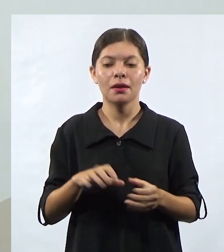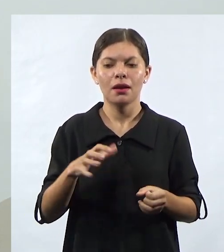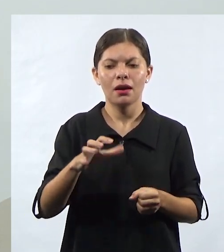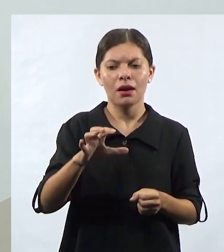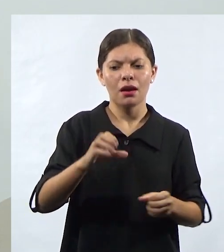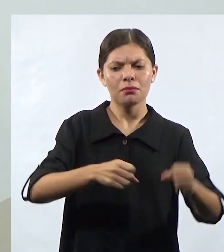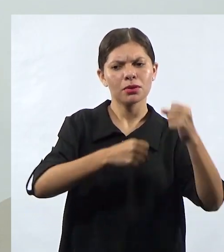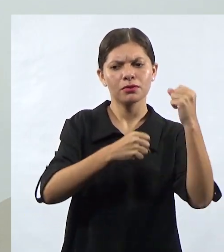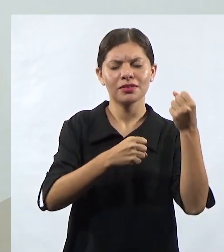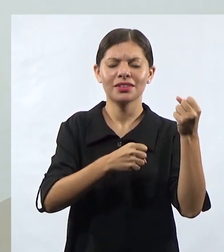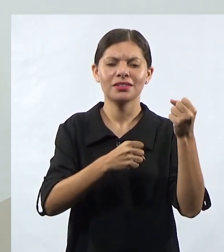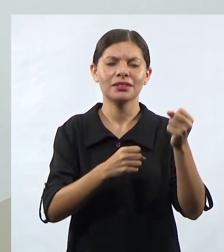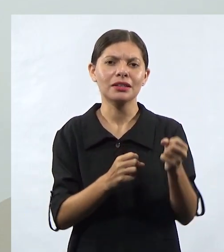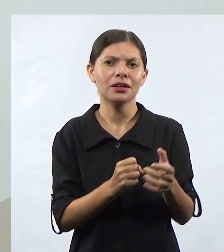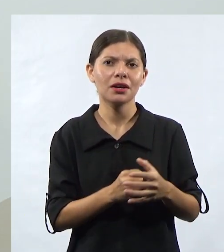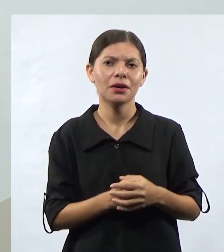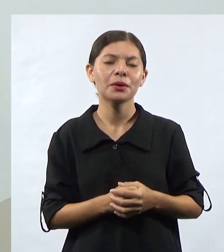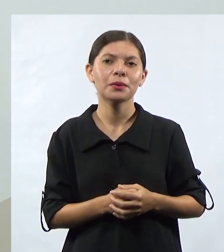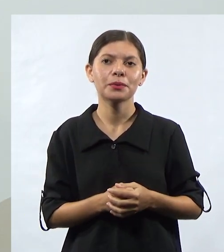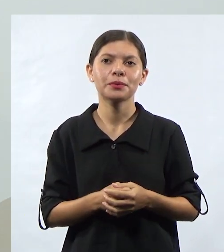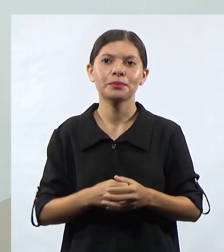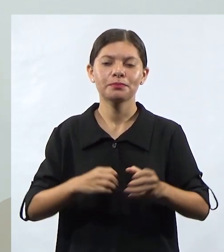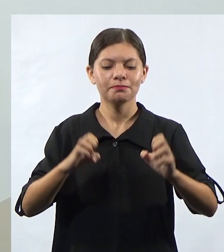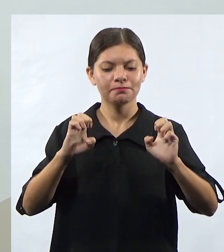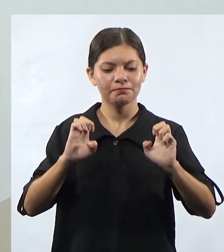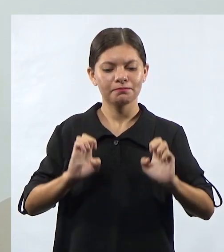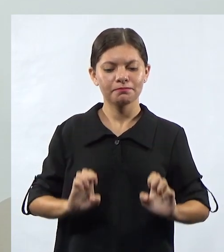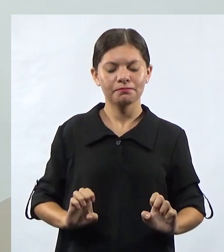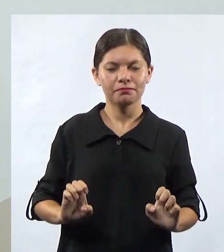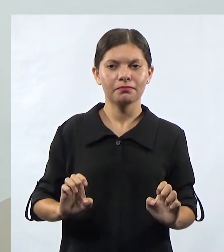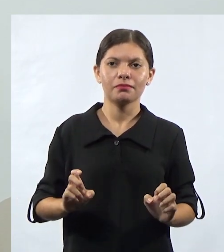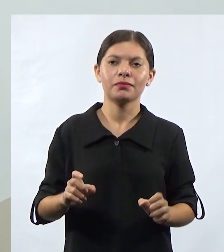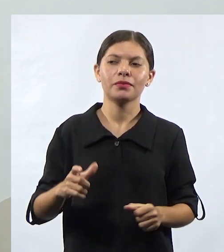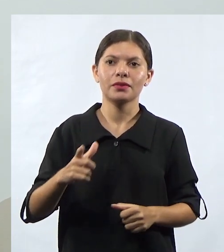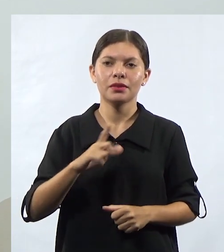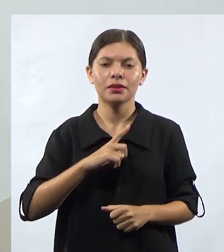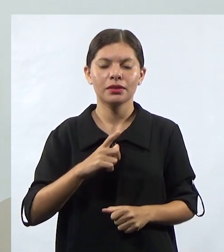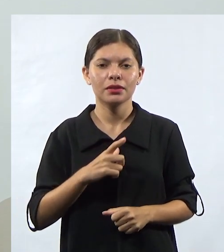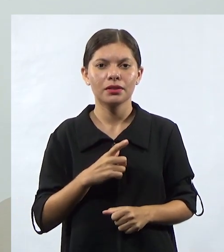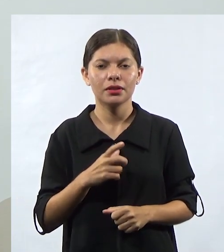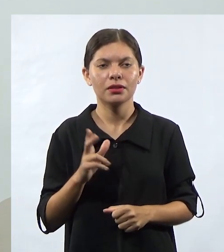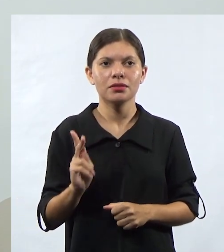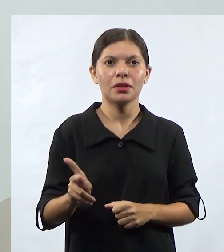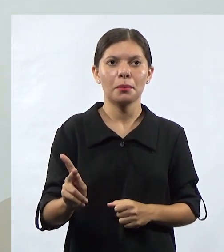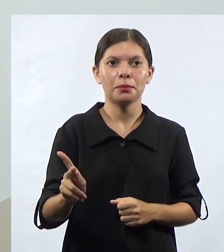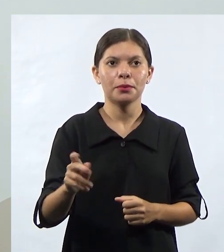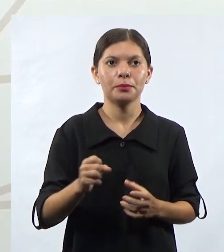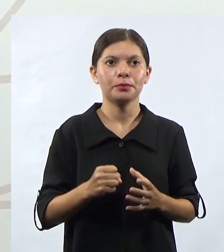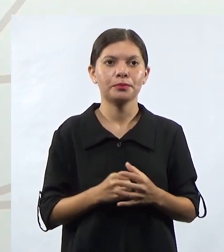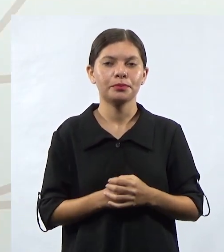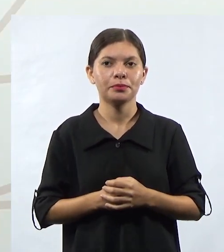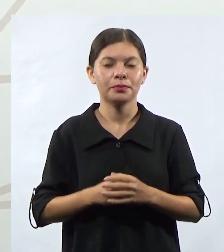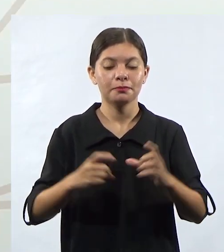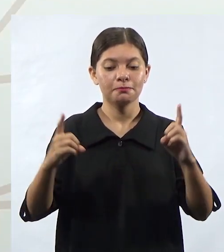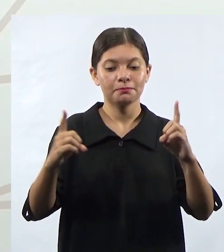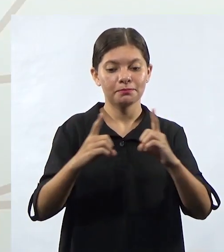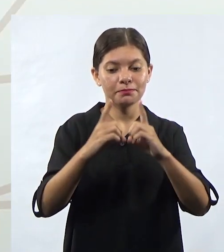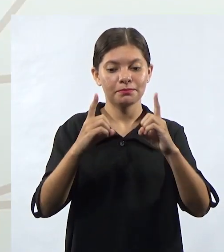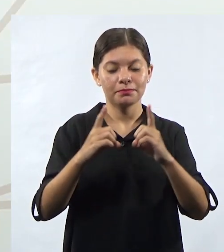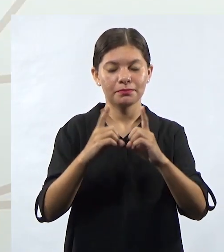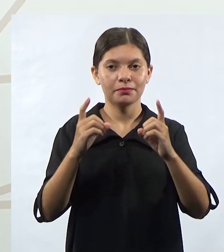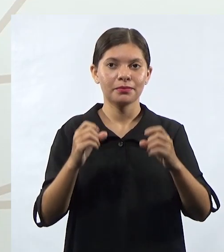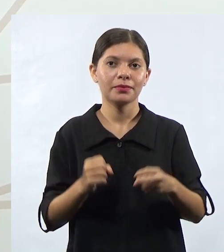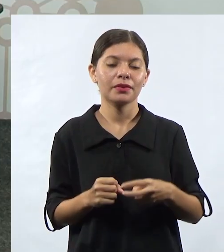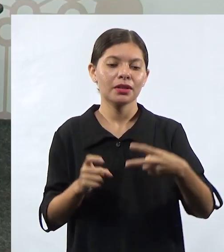indecorosa, fora dos preceitos éticos, né? Então, esse moderador tem que ser uma pessoa dinâmica. E o assistente, que